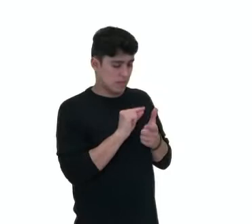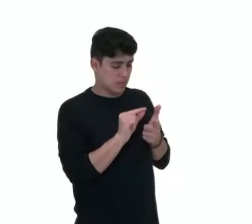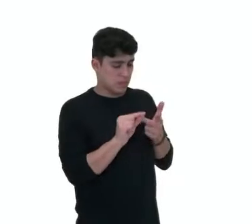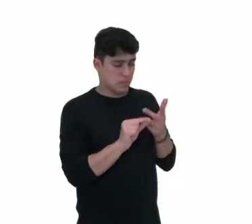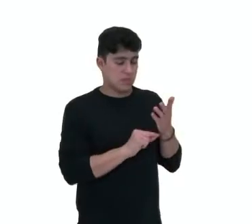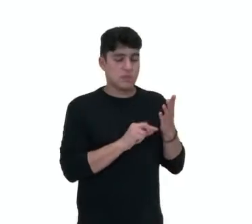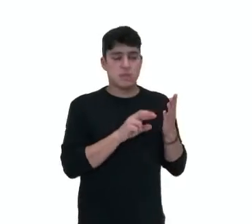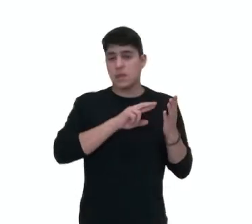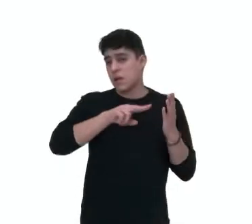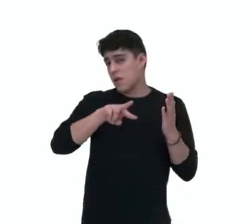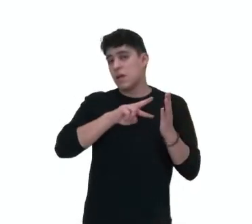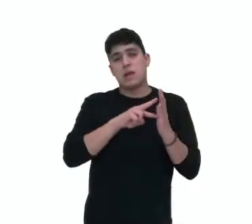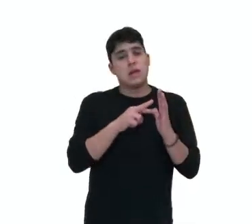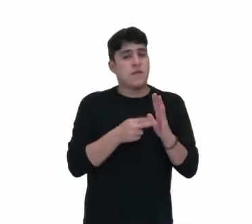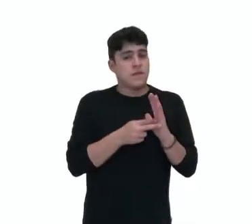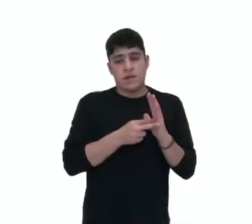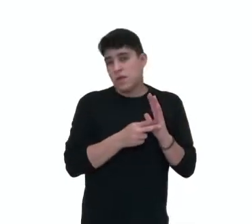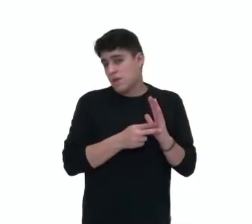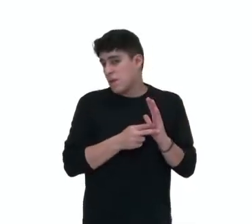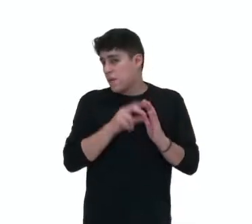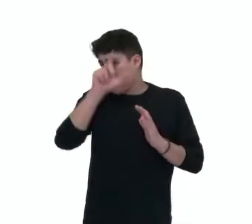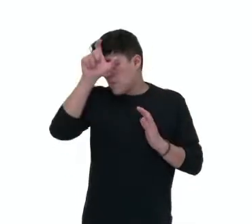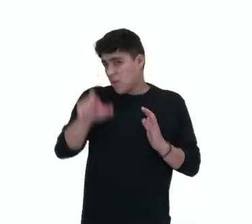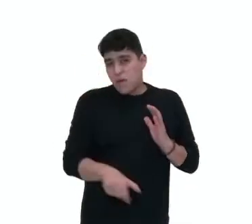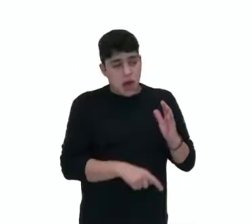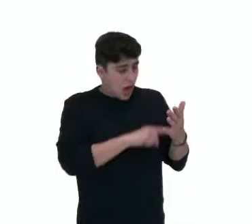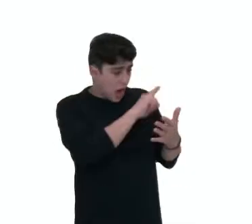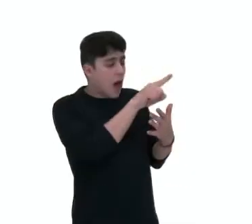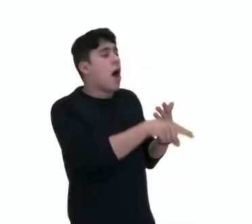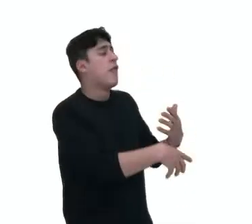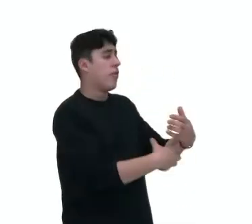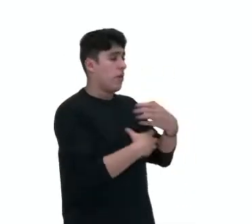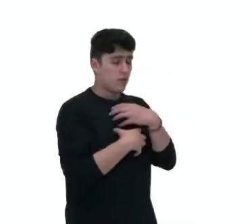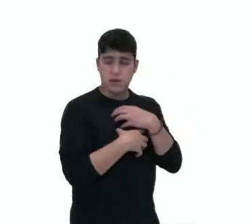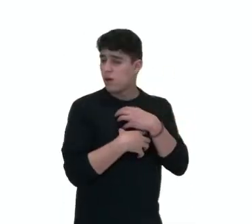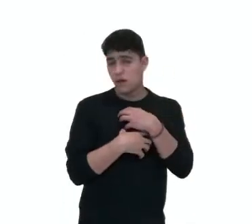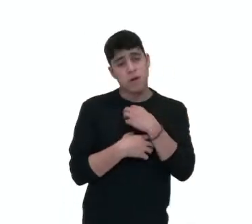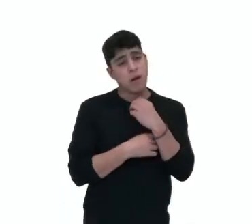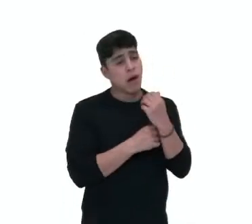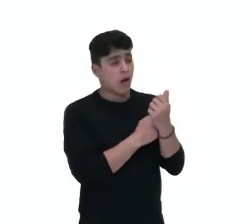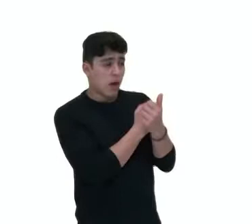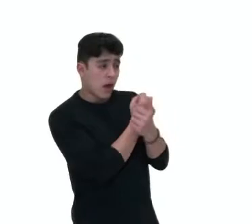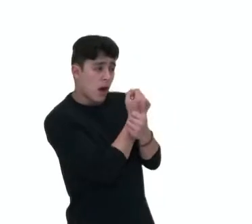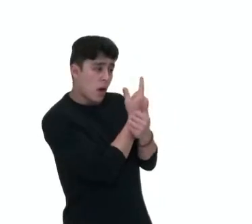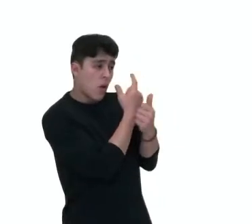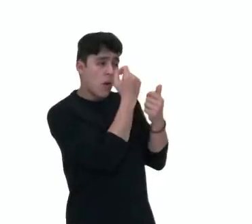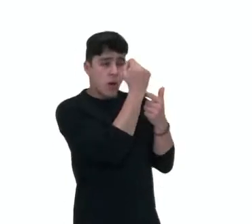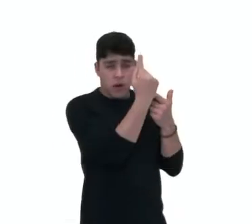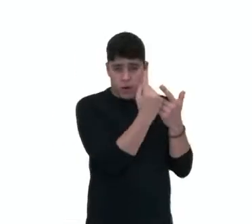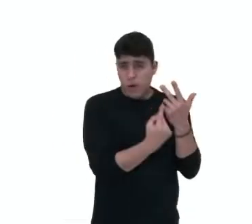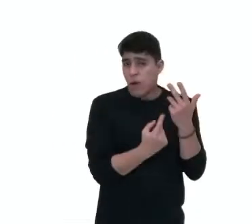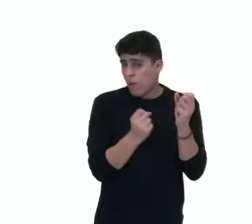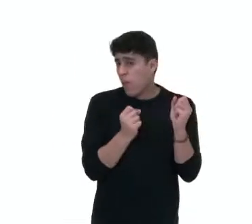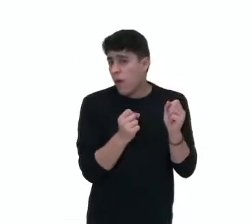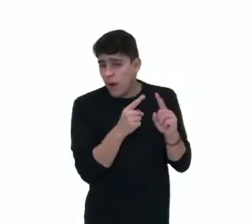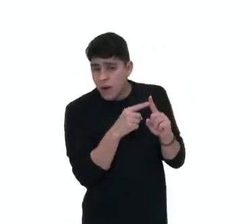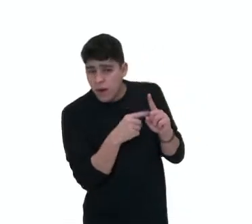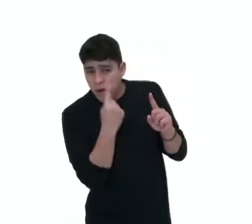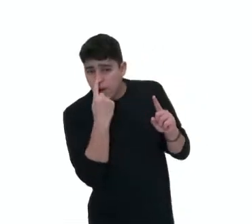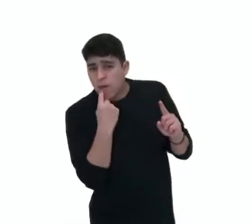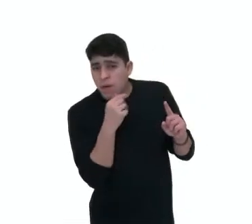significa que a mesma pessoa sinta todos. É um conjunto de sintomas que foram apresentados por várias